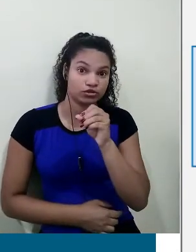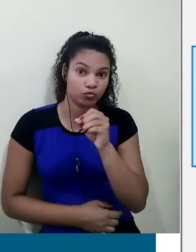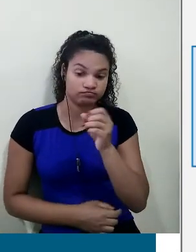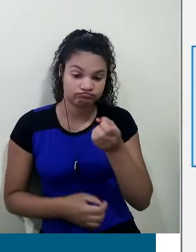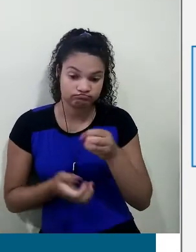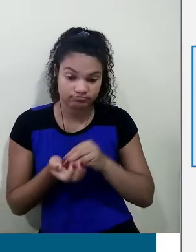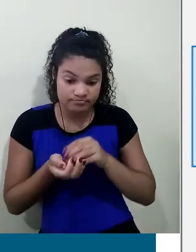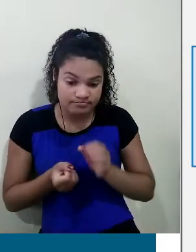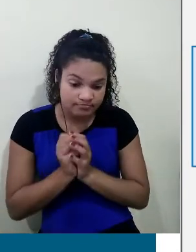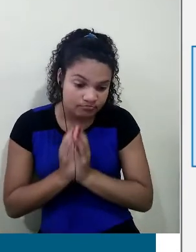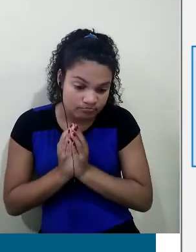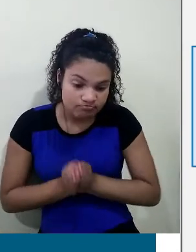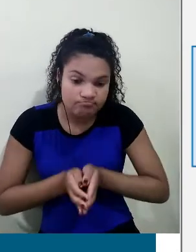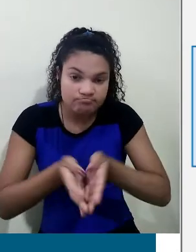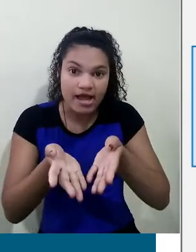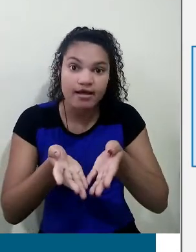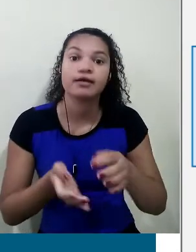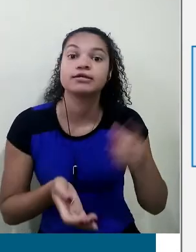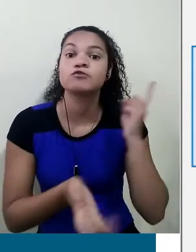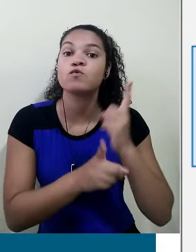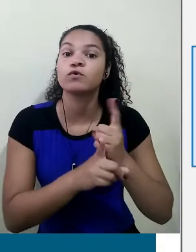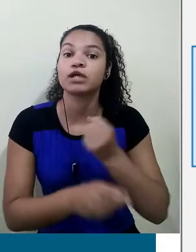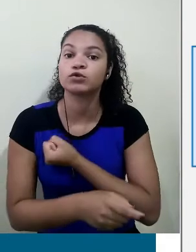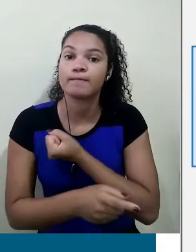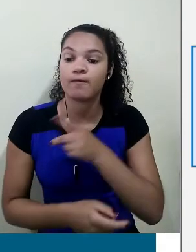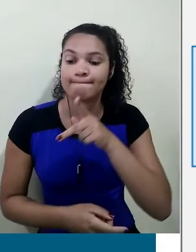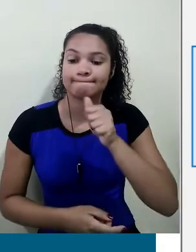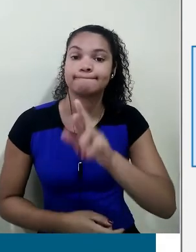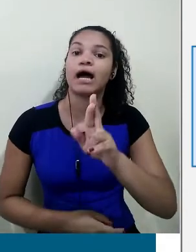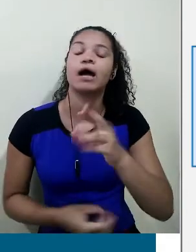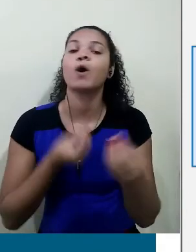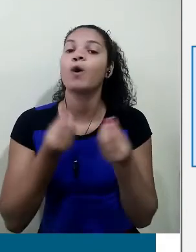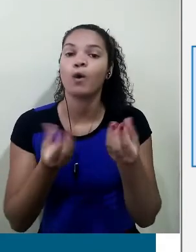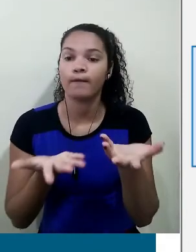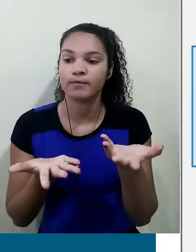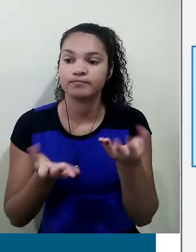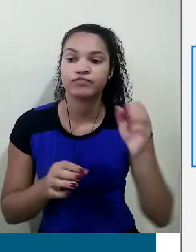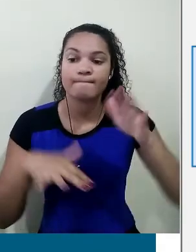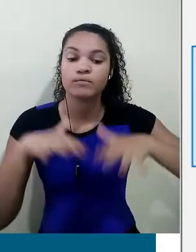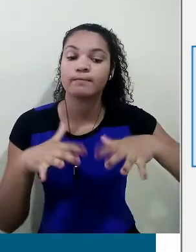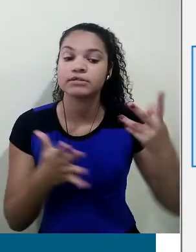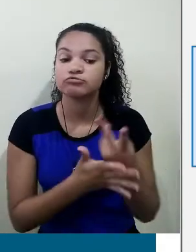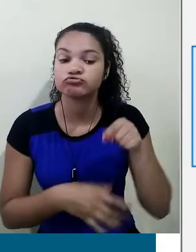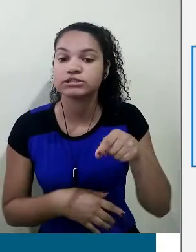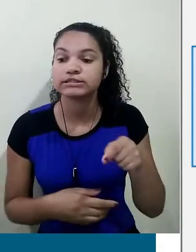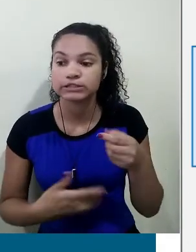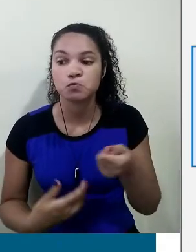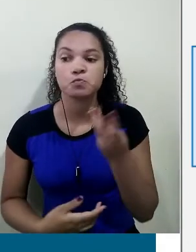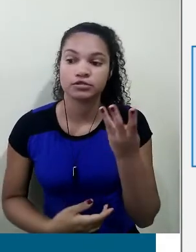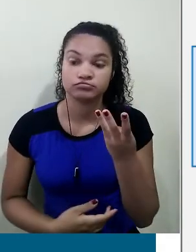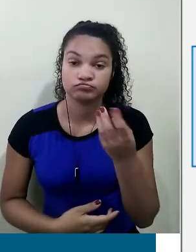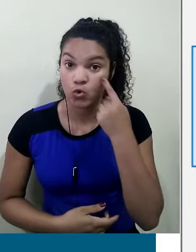tirar um número par. Então esse evento, tirar um número par, é um subconjunto do espaço amostral com 3